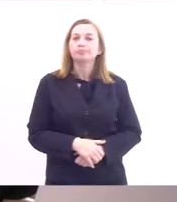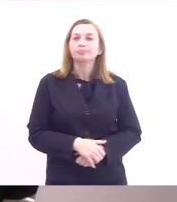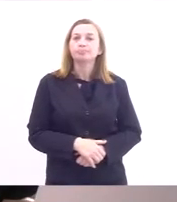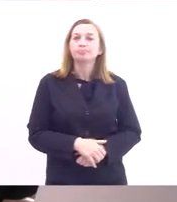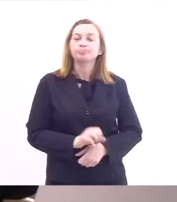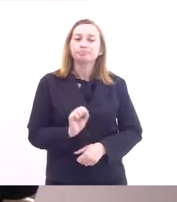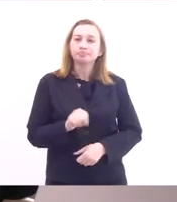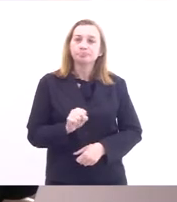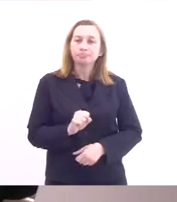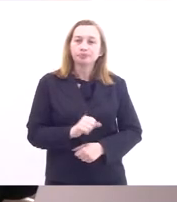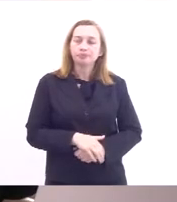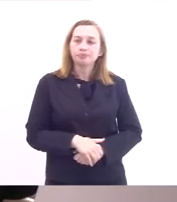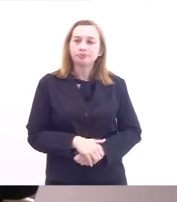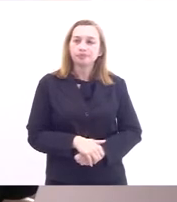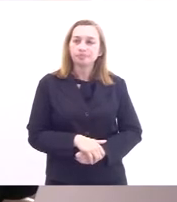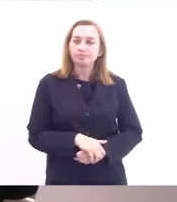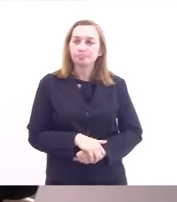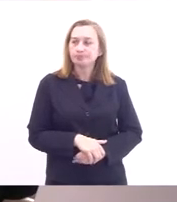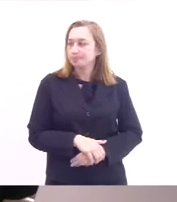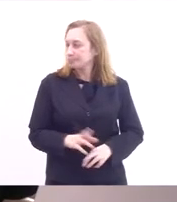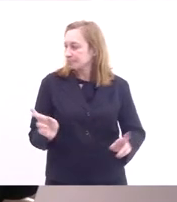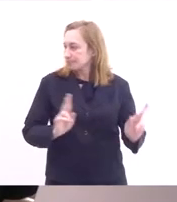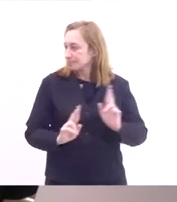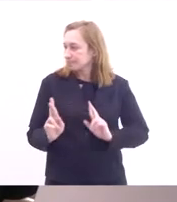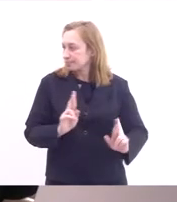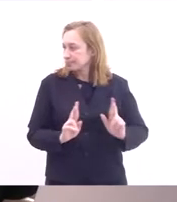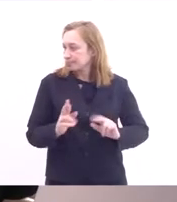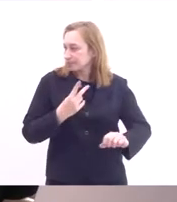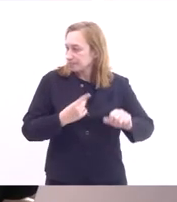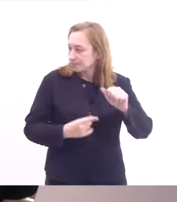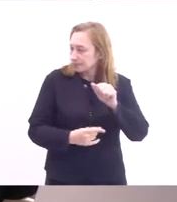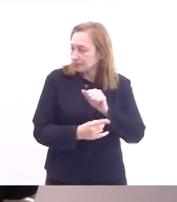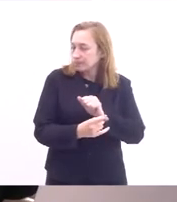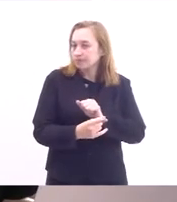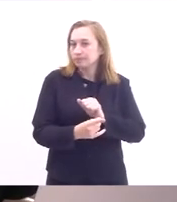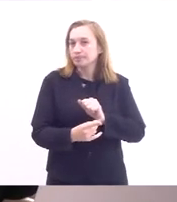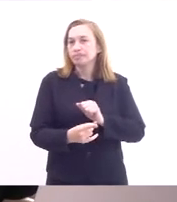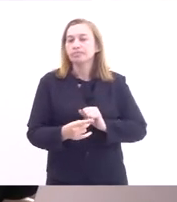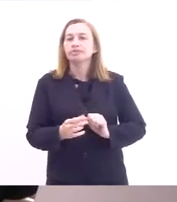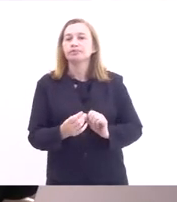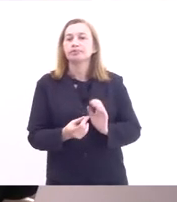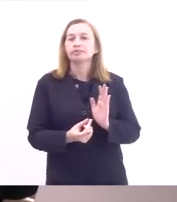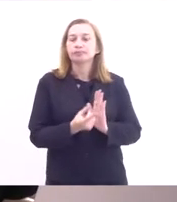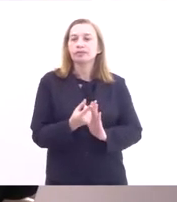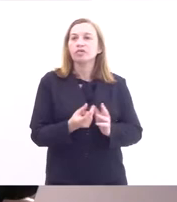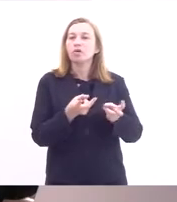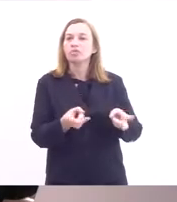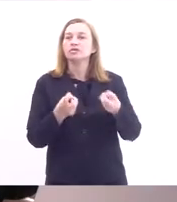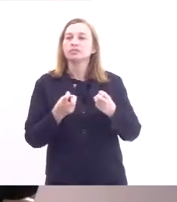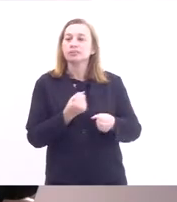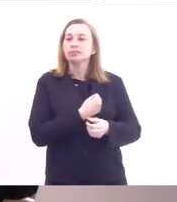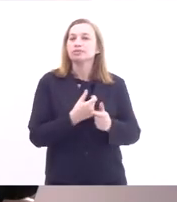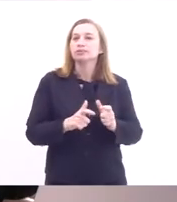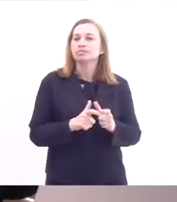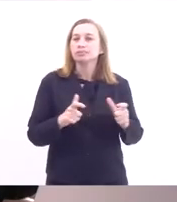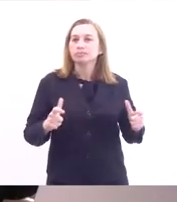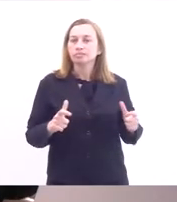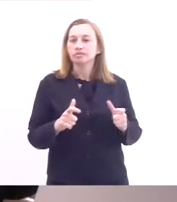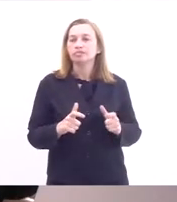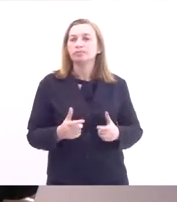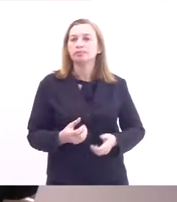Sim. Com relação a investimentos e inversão financeira, a gente também percebe um aumento